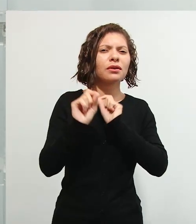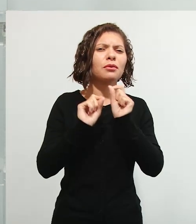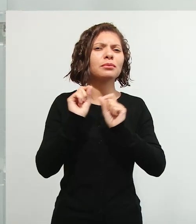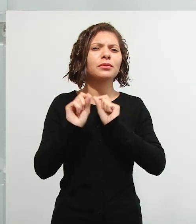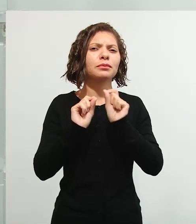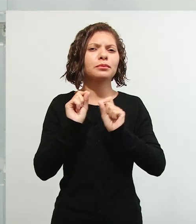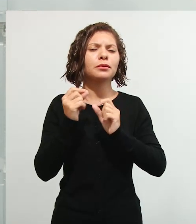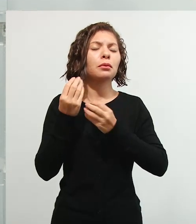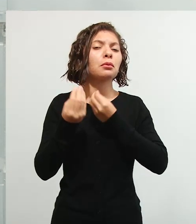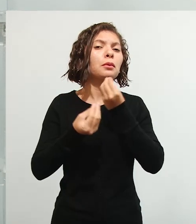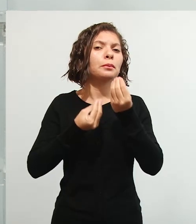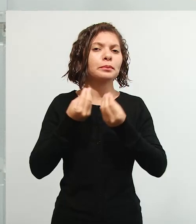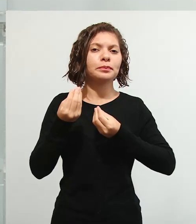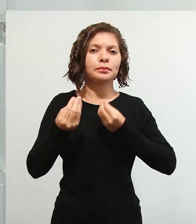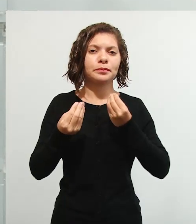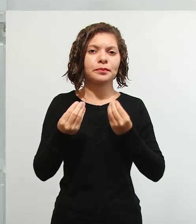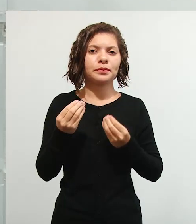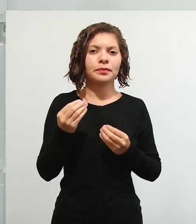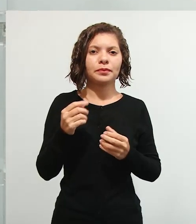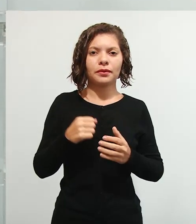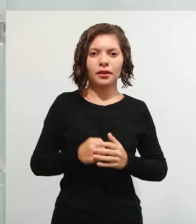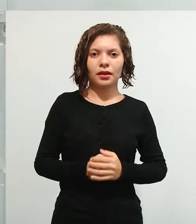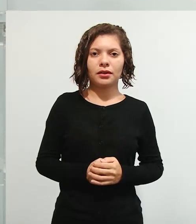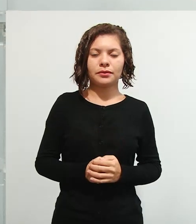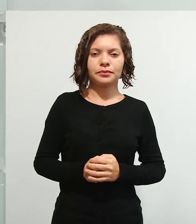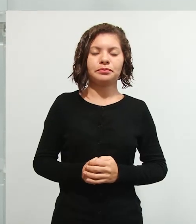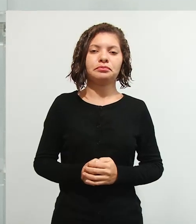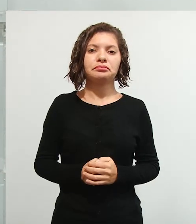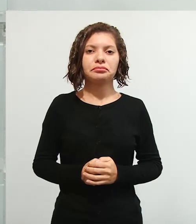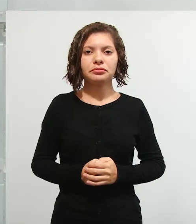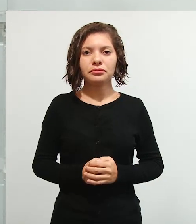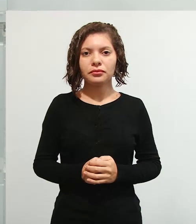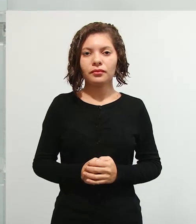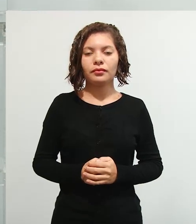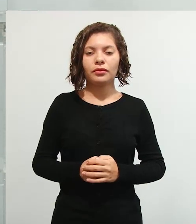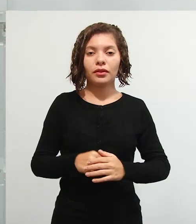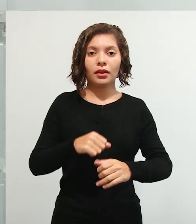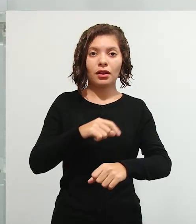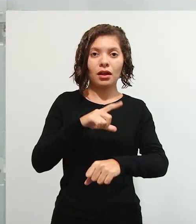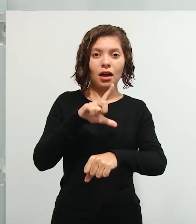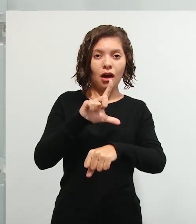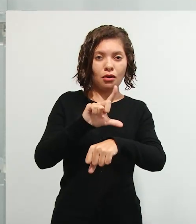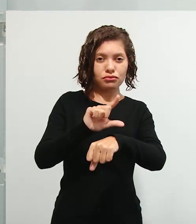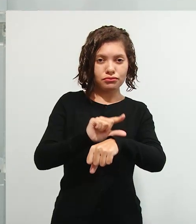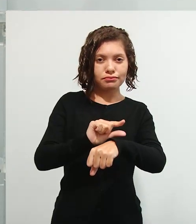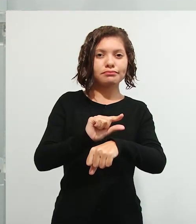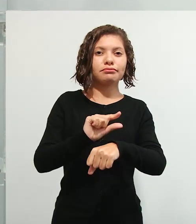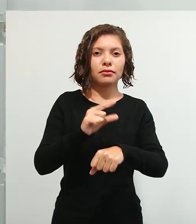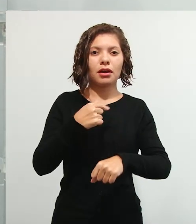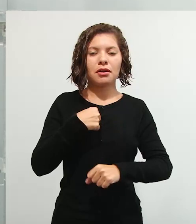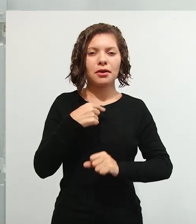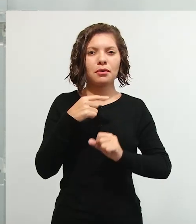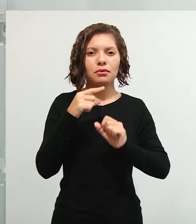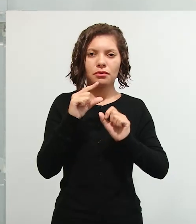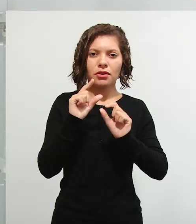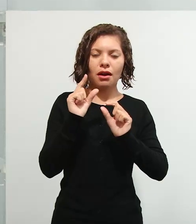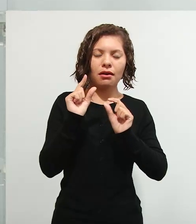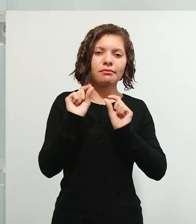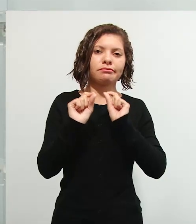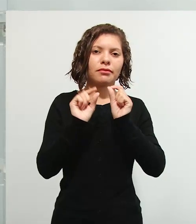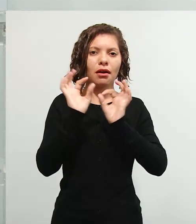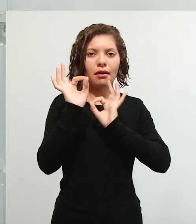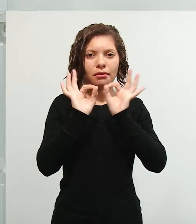lugar, né? E como o tempo aqui não é muito extenso, eu pontuei alguns elementos